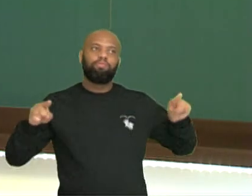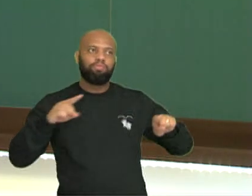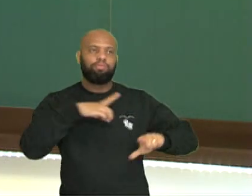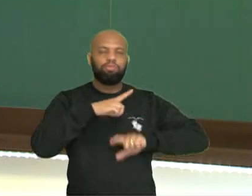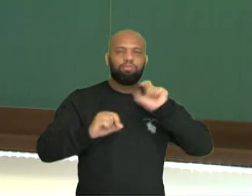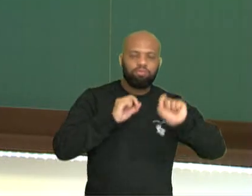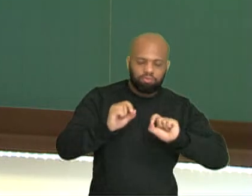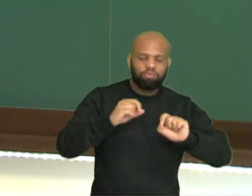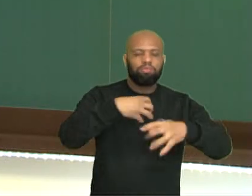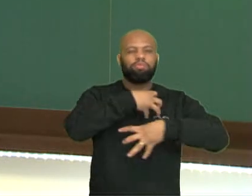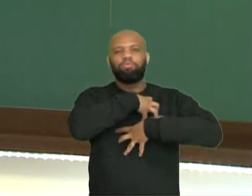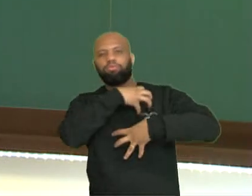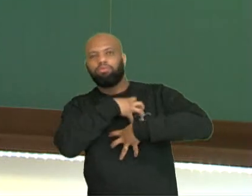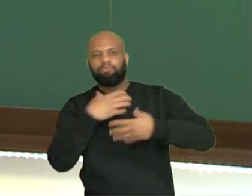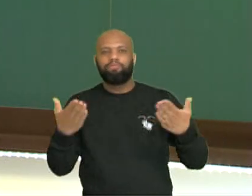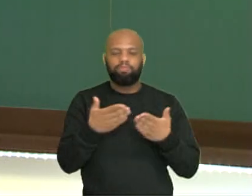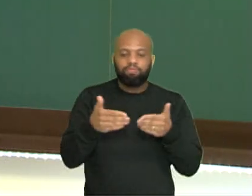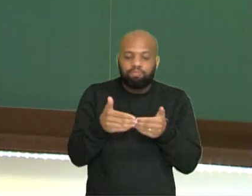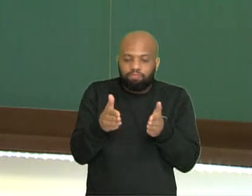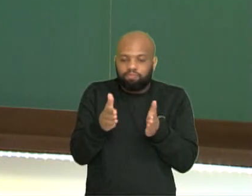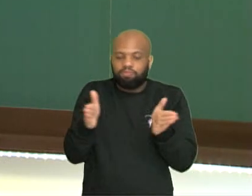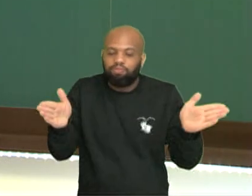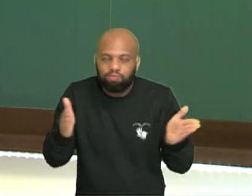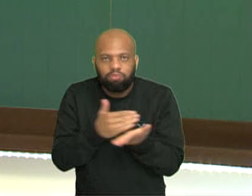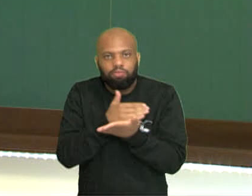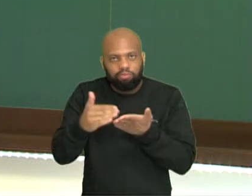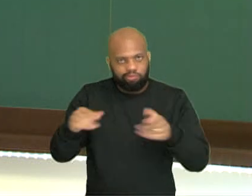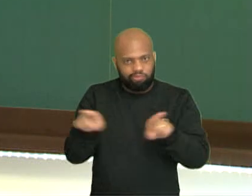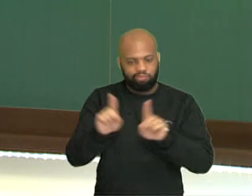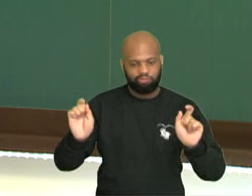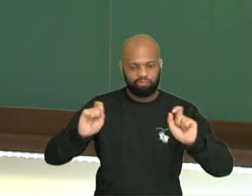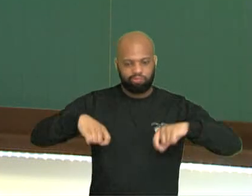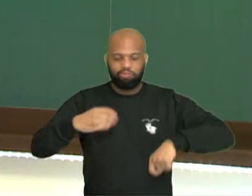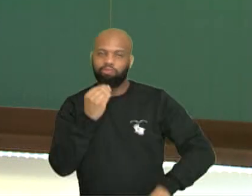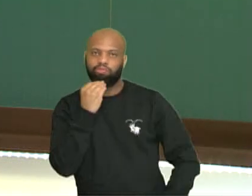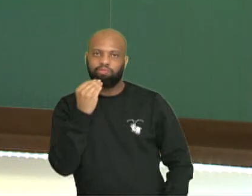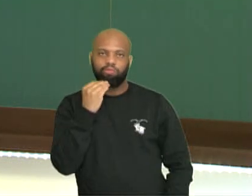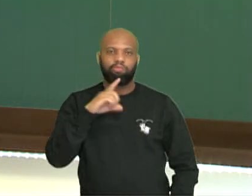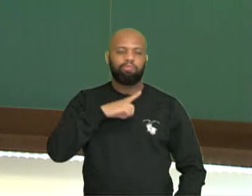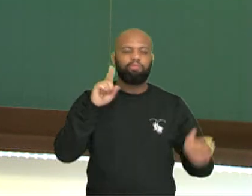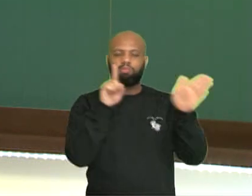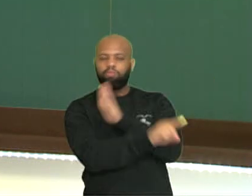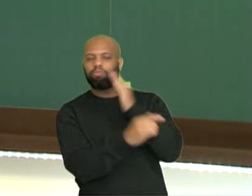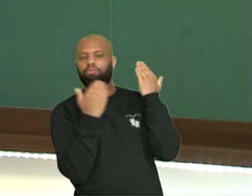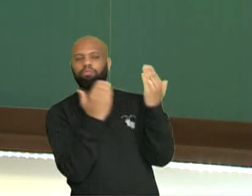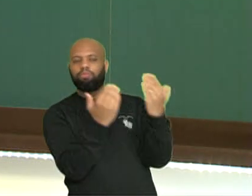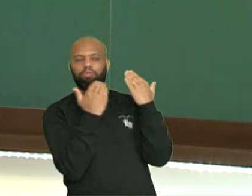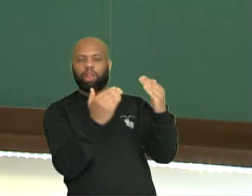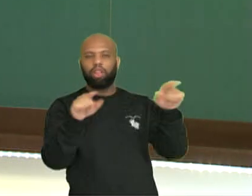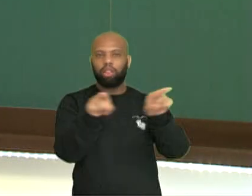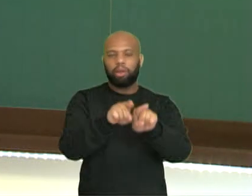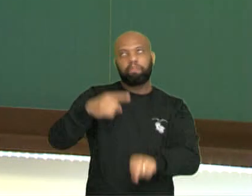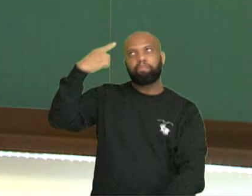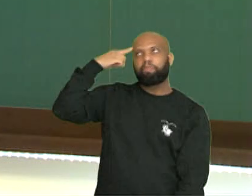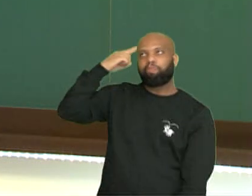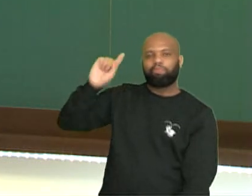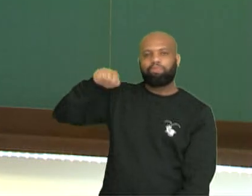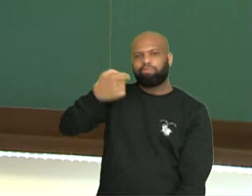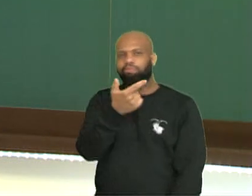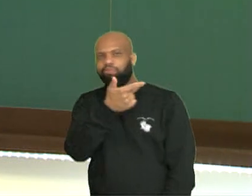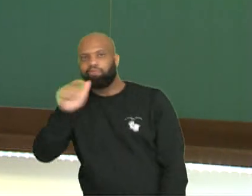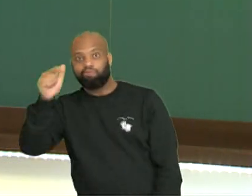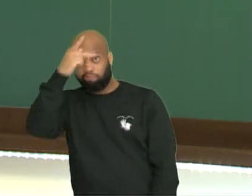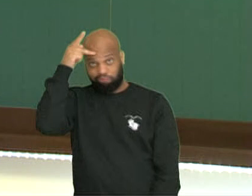mas de uma maneira mais aberta, mais permissiva a ter questionamentos ou ter ideias de outras